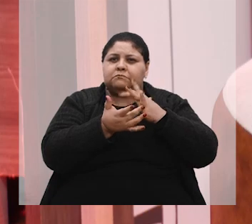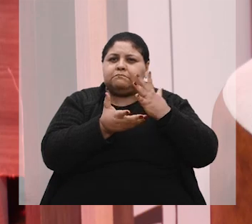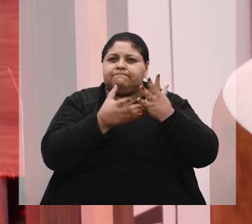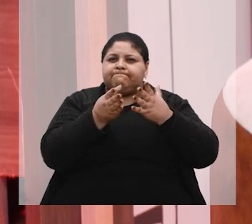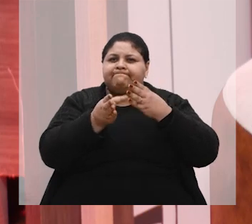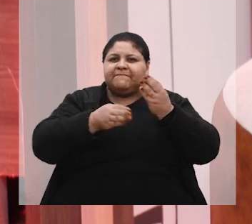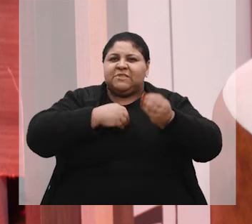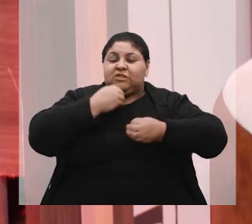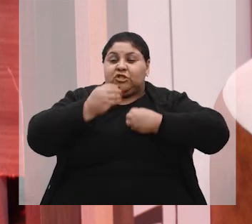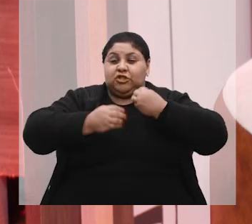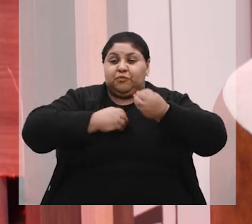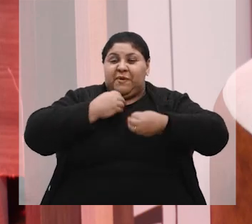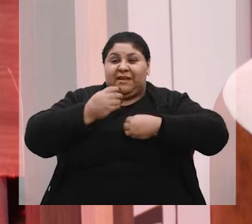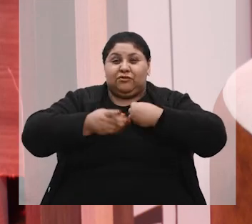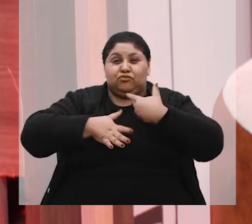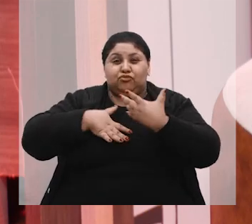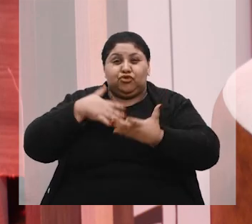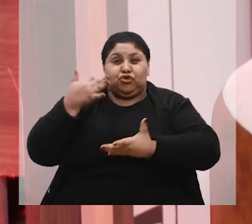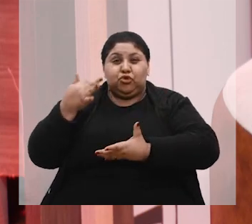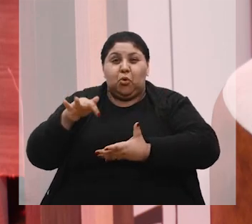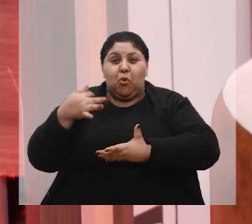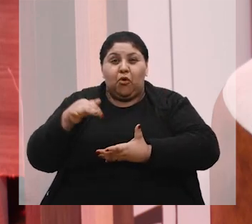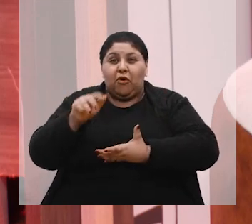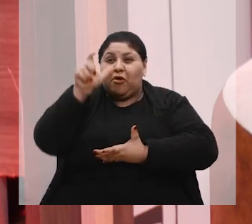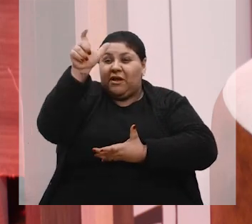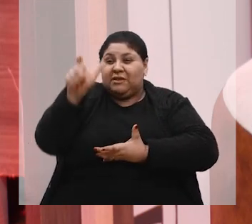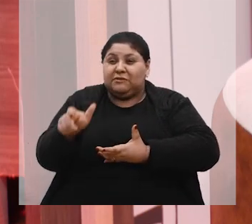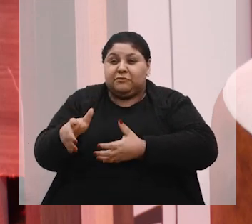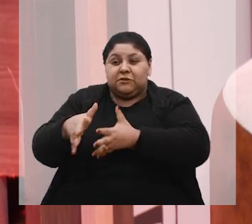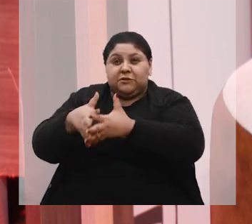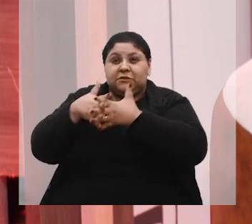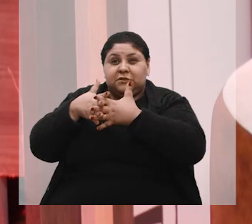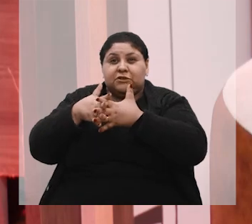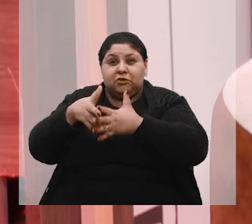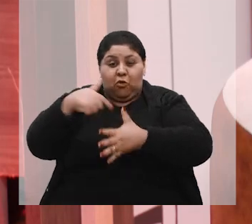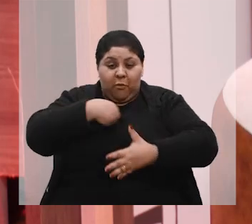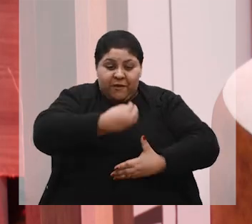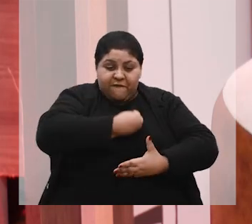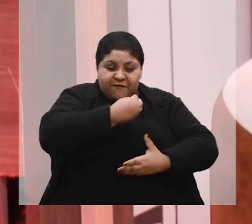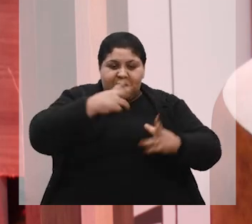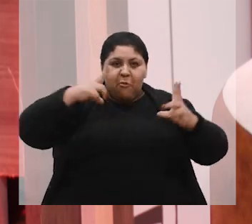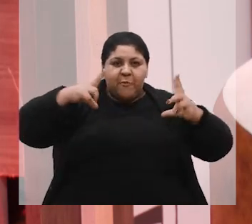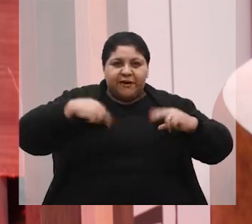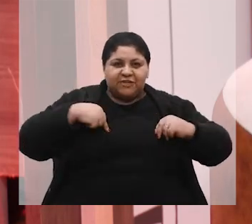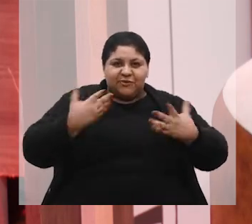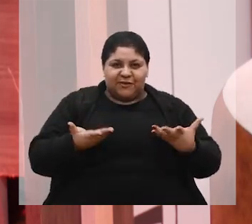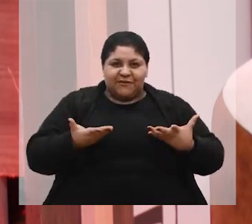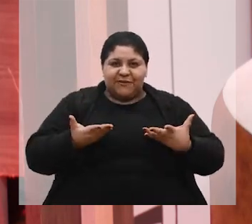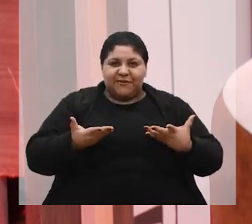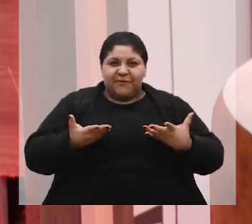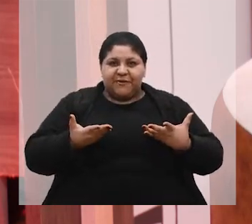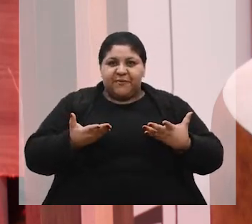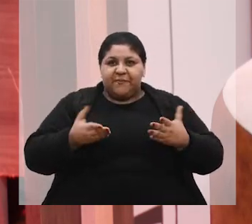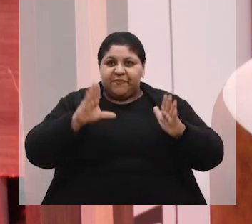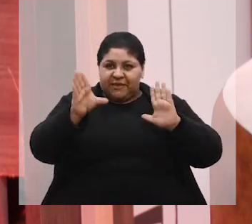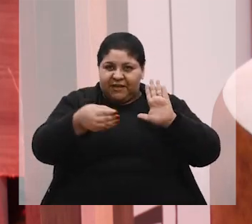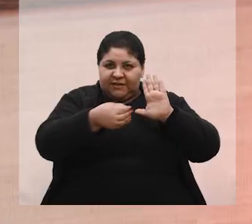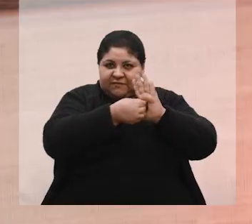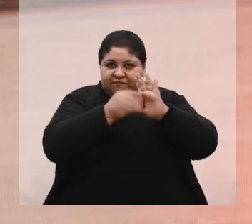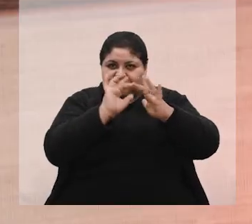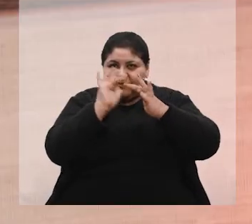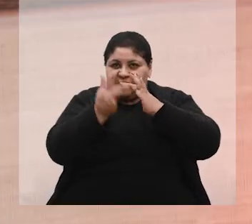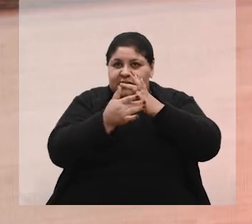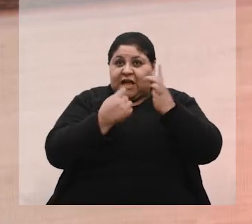traga um sentimento de doído, né? E as pessoas confundindo com a minha vida pessoal. Tipo... Esse ponto das